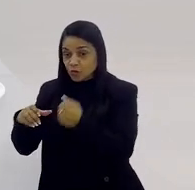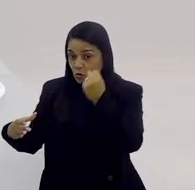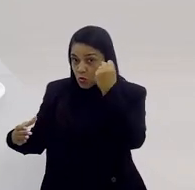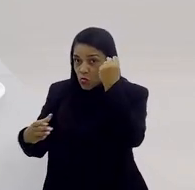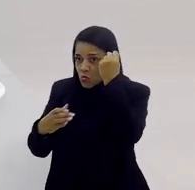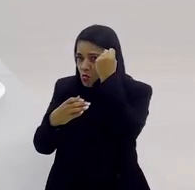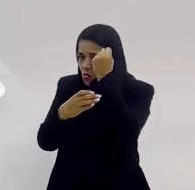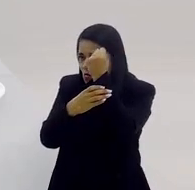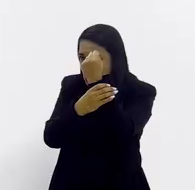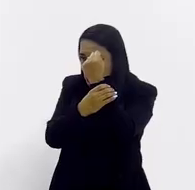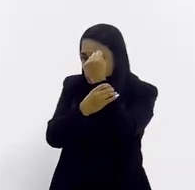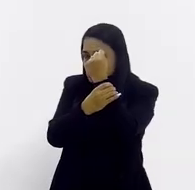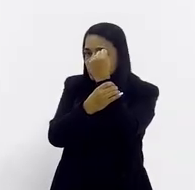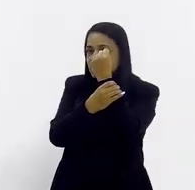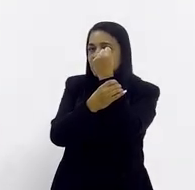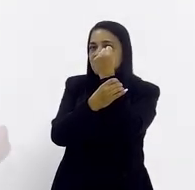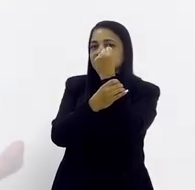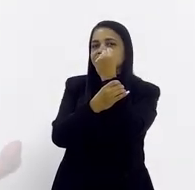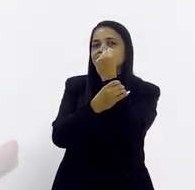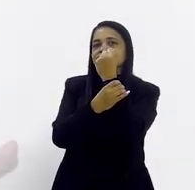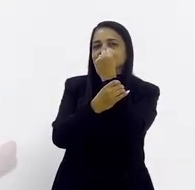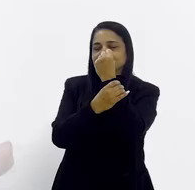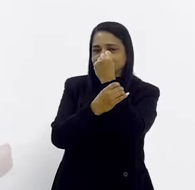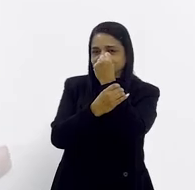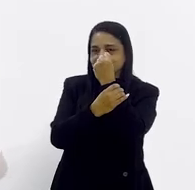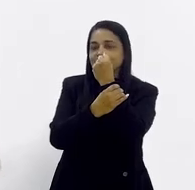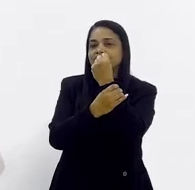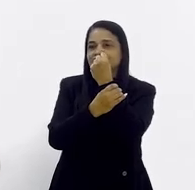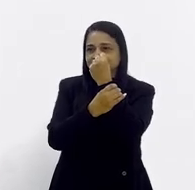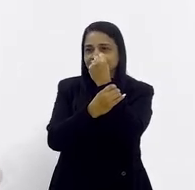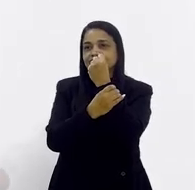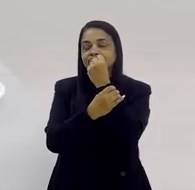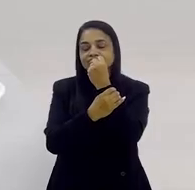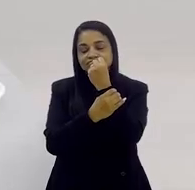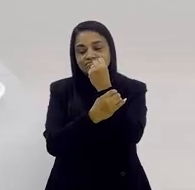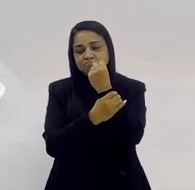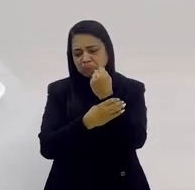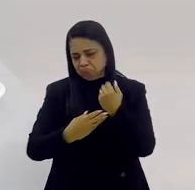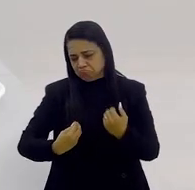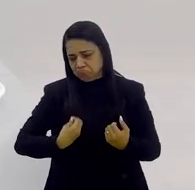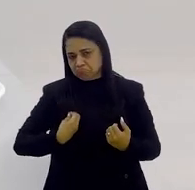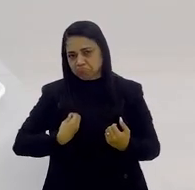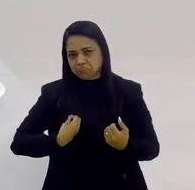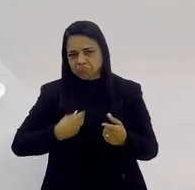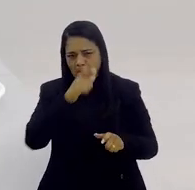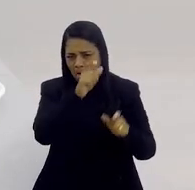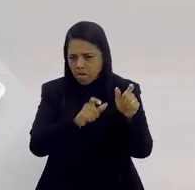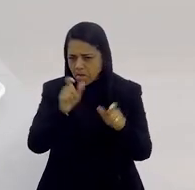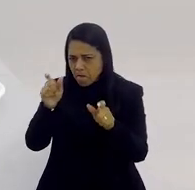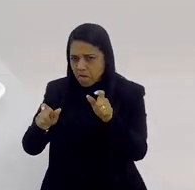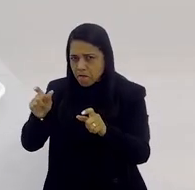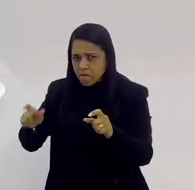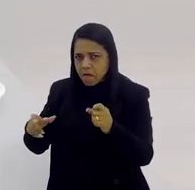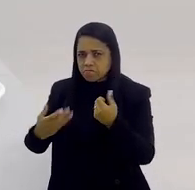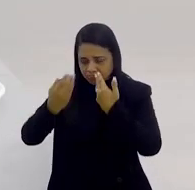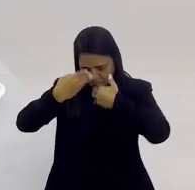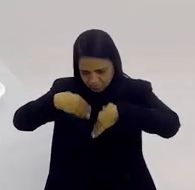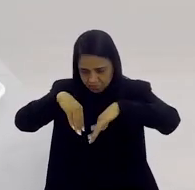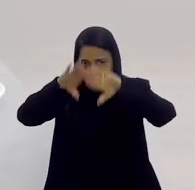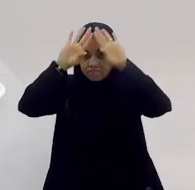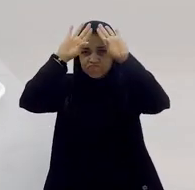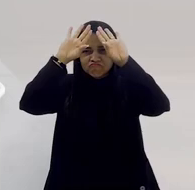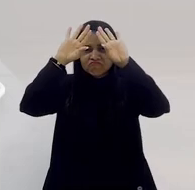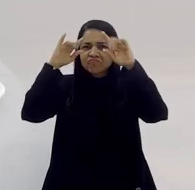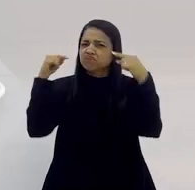é um orixá e uma entidade e as entidades que estão presentes mas existem nada a ver